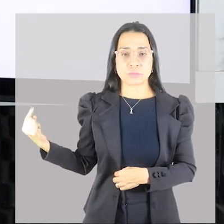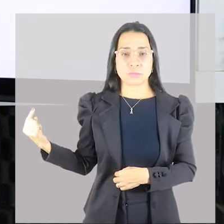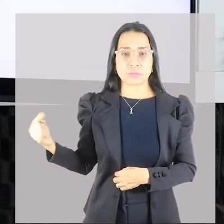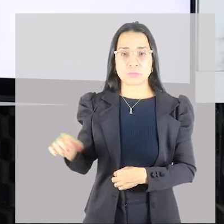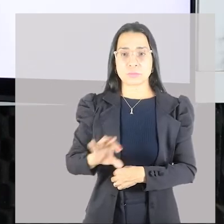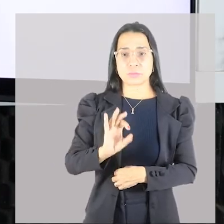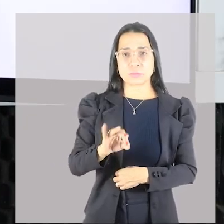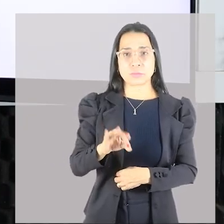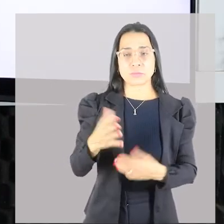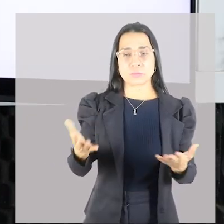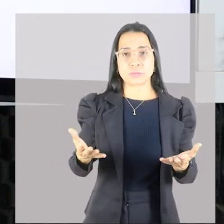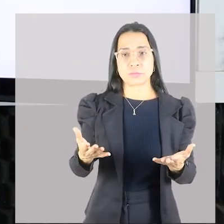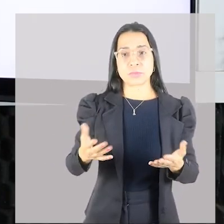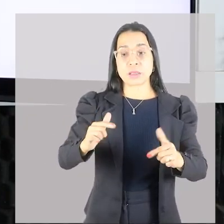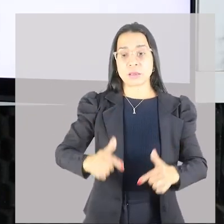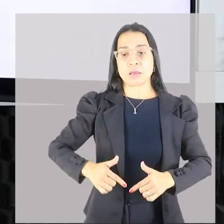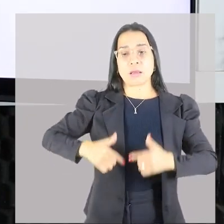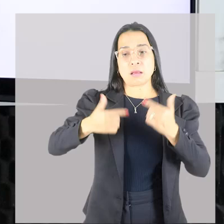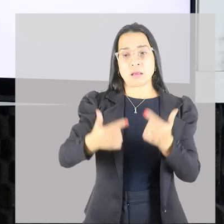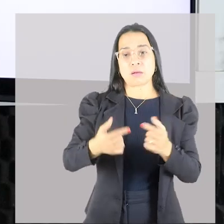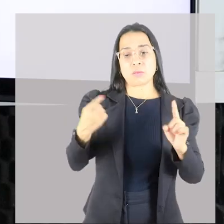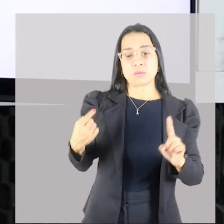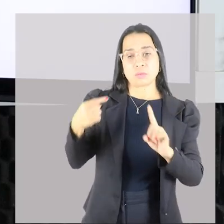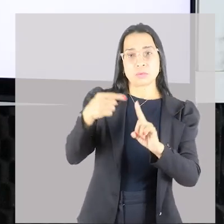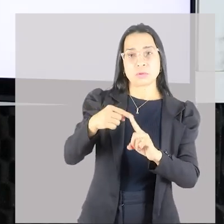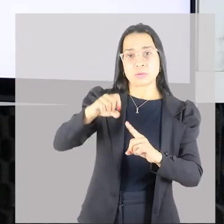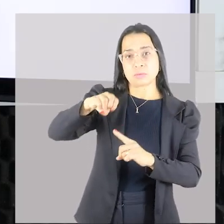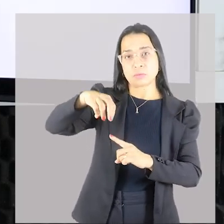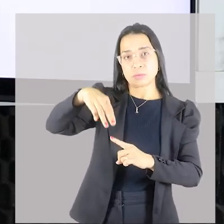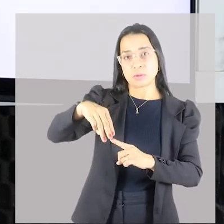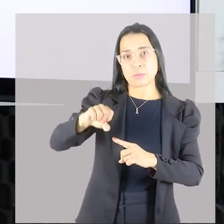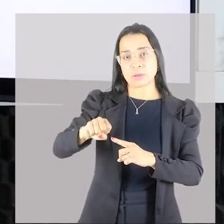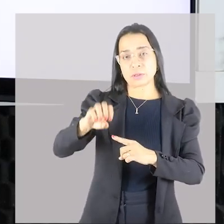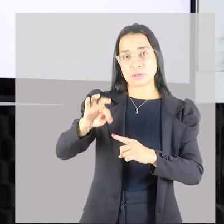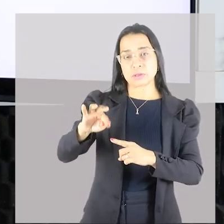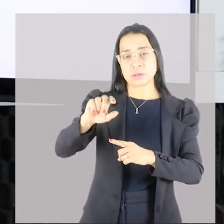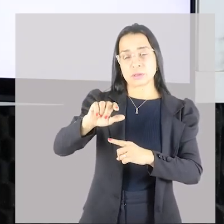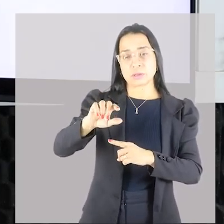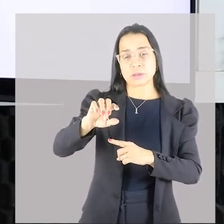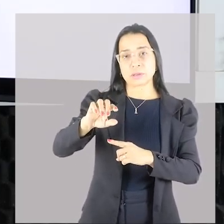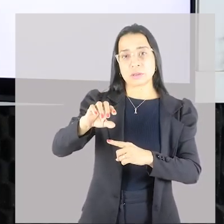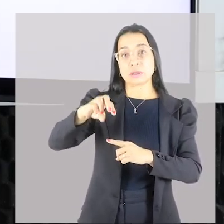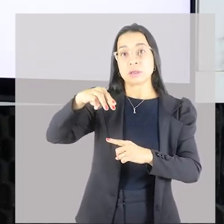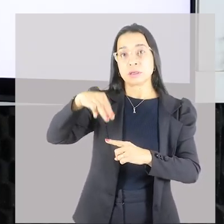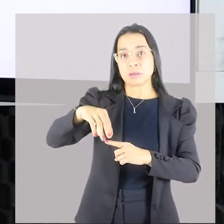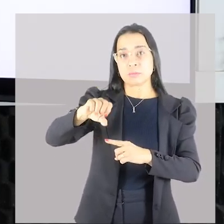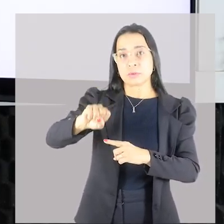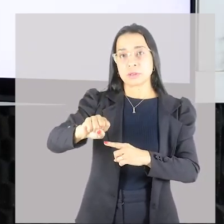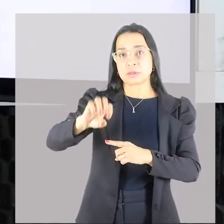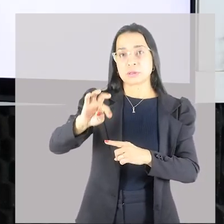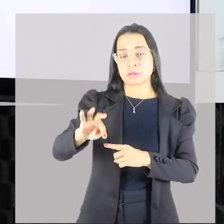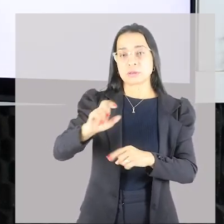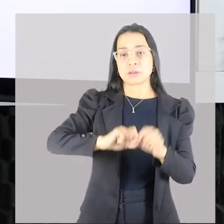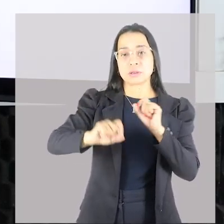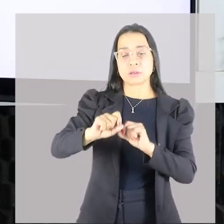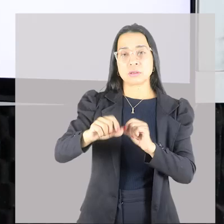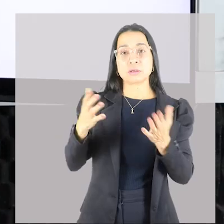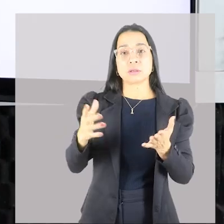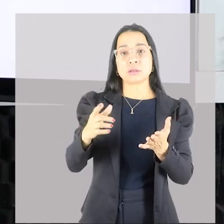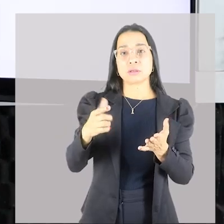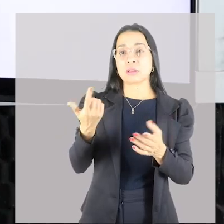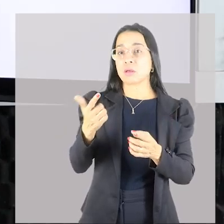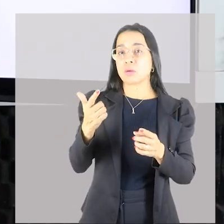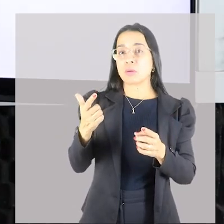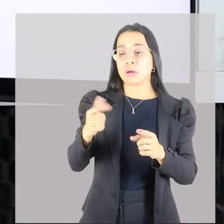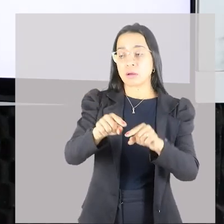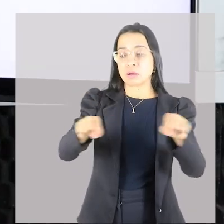certo? Então a grande luta ali do MST é que essas terras, que grande parte delas são improdutivas, elas não cumprem nenhuma função